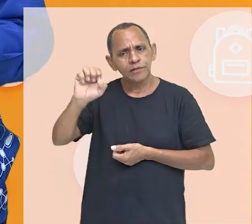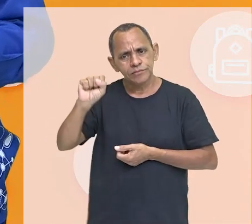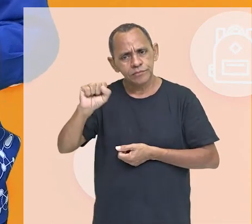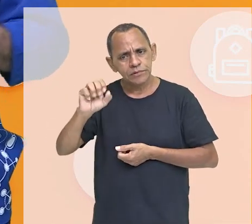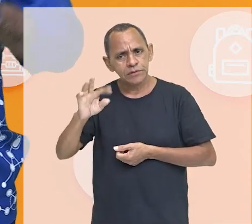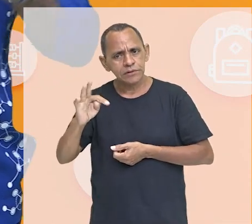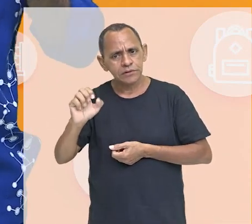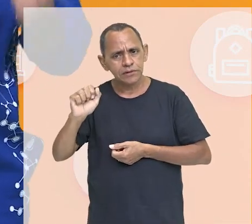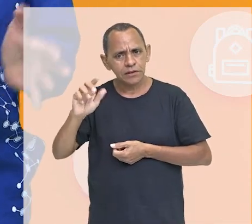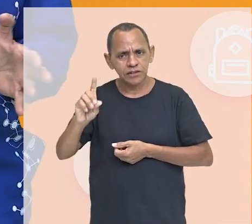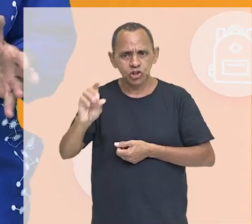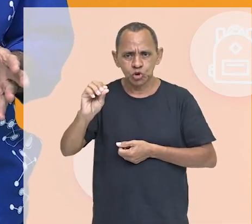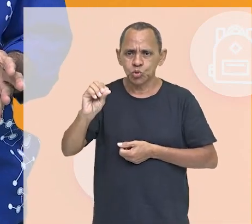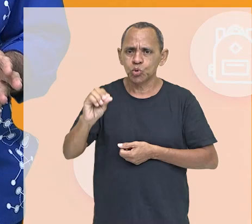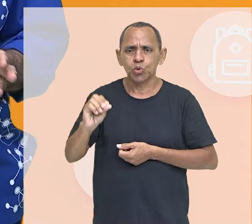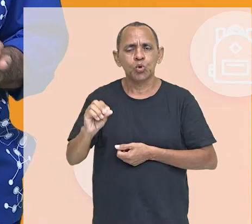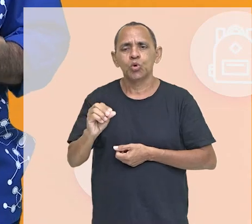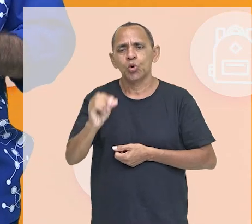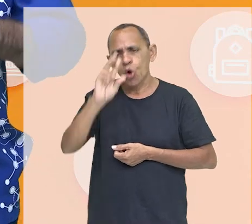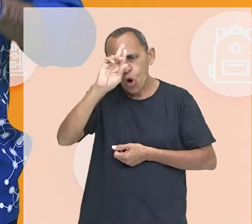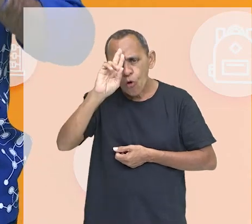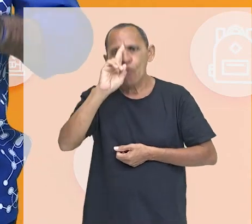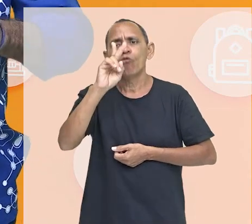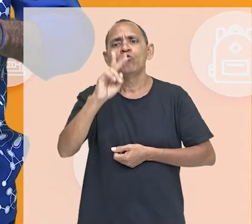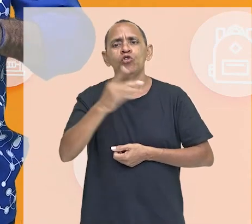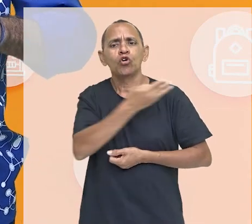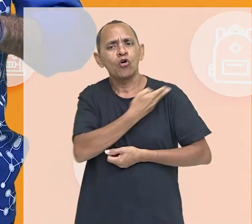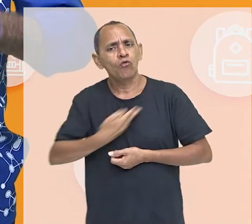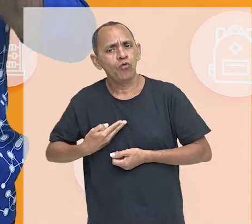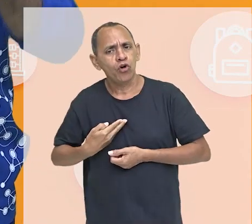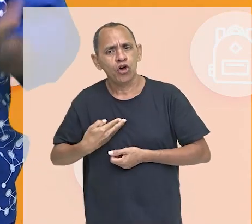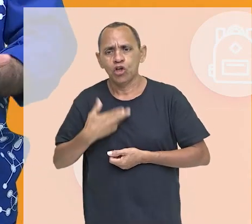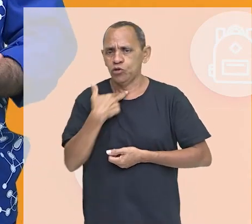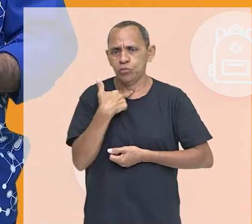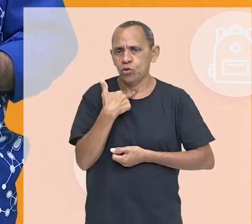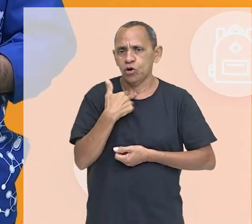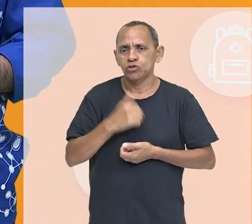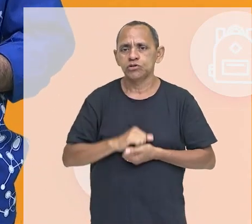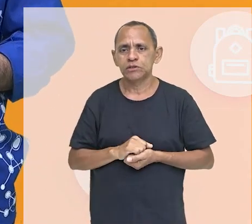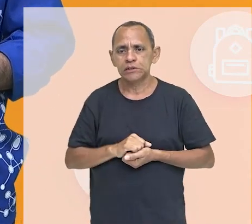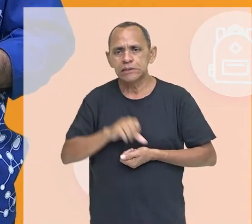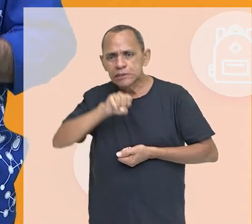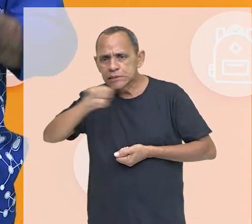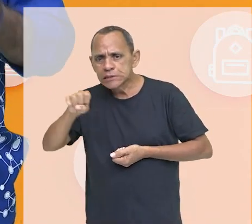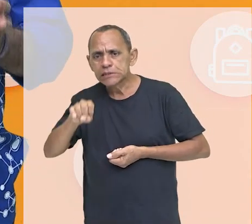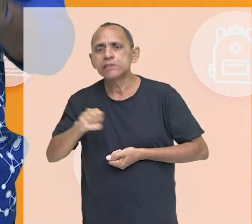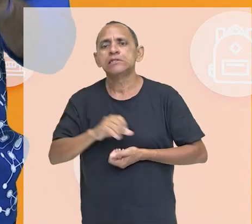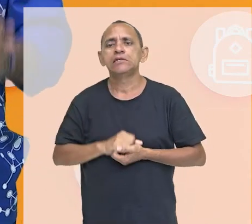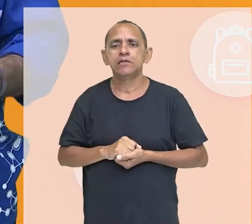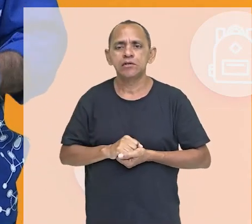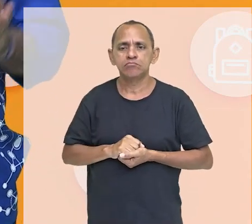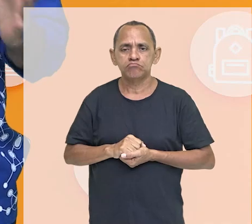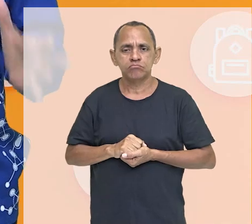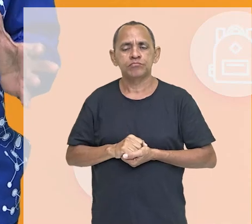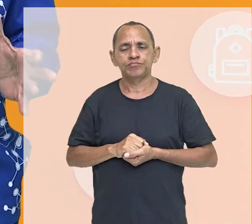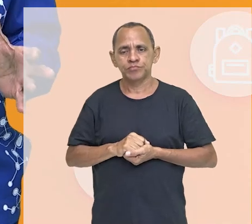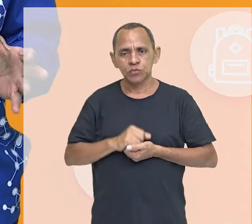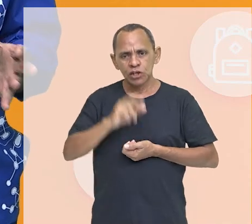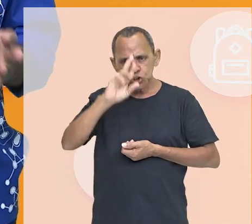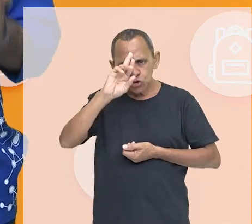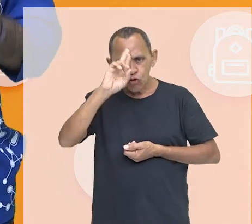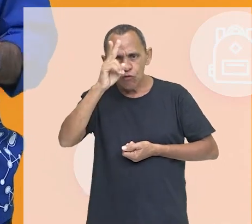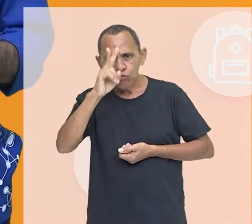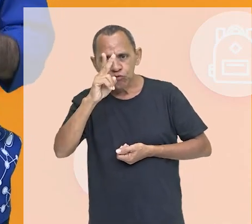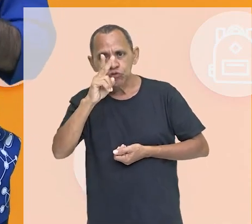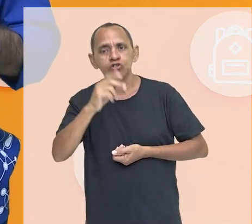que o governo confunde-se com o Estado, nós temos aí uma ditadura. Né? Então, o Estado é uma coisa, o governo é